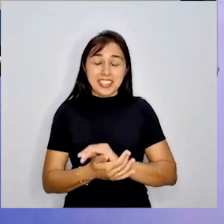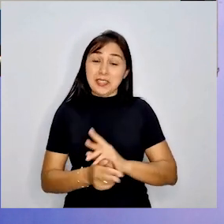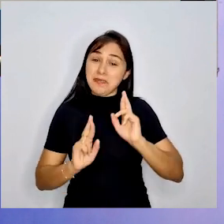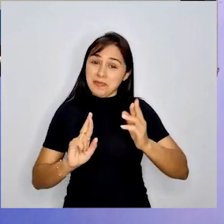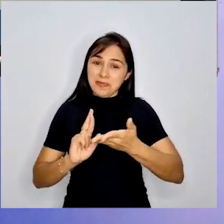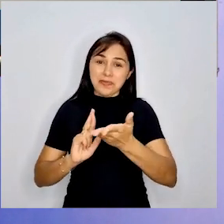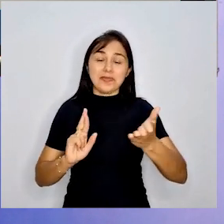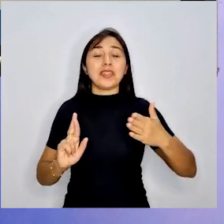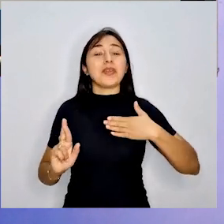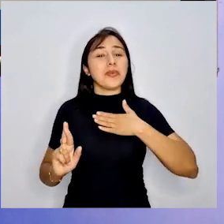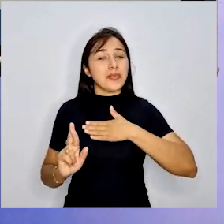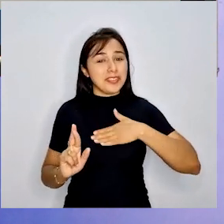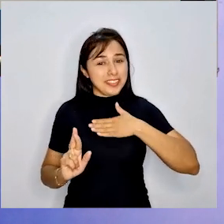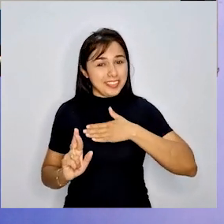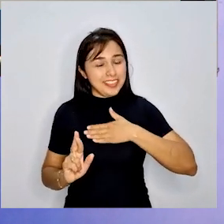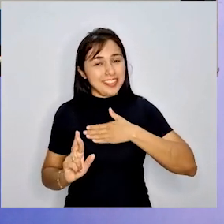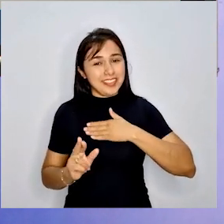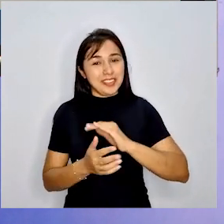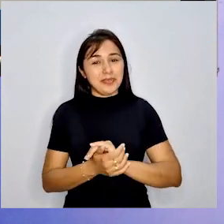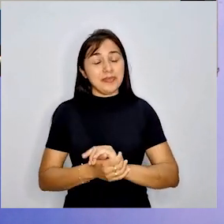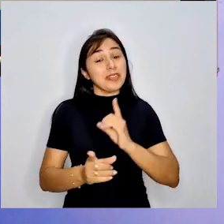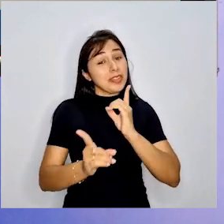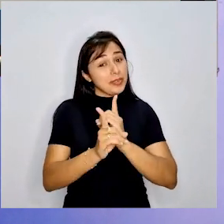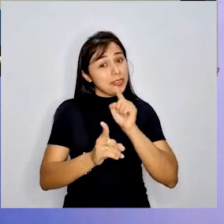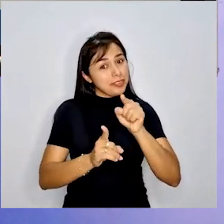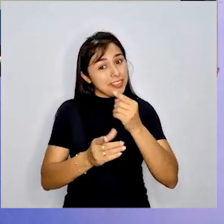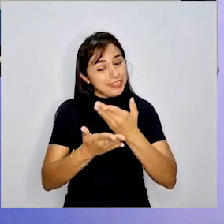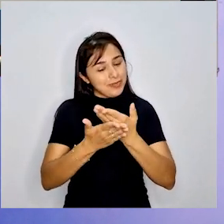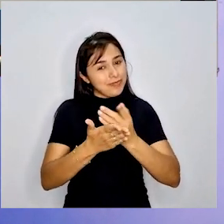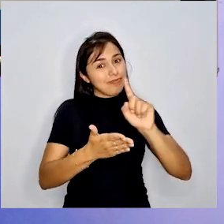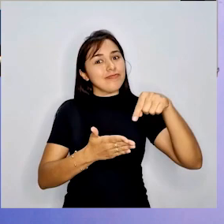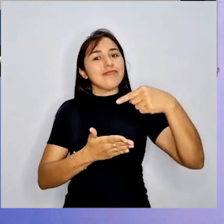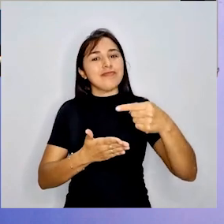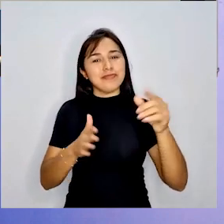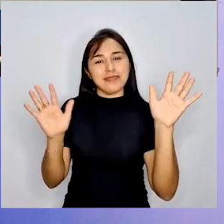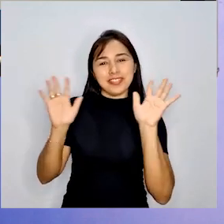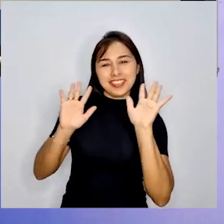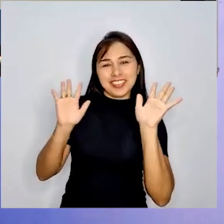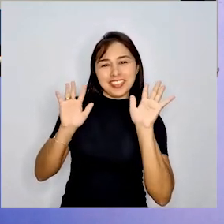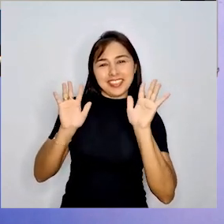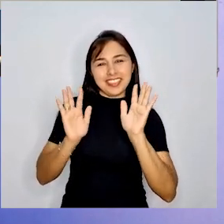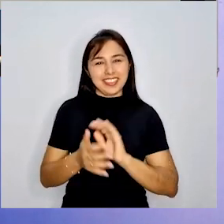que vocês tenham gostado bastante. E até uma próxima aula. Tchau, tchau!